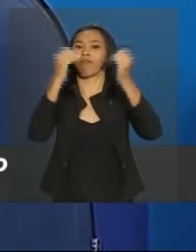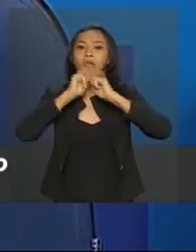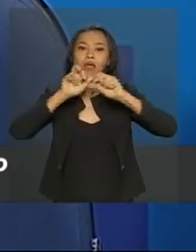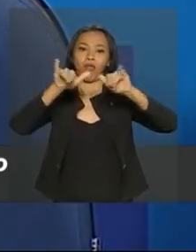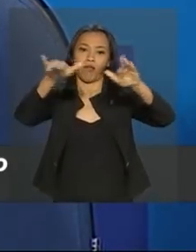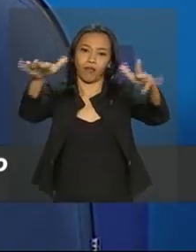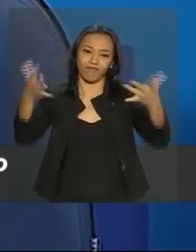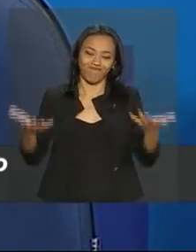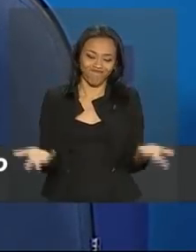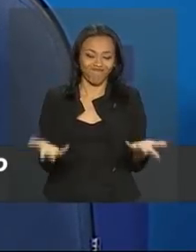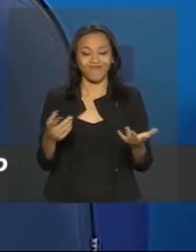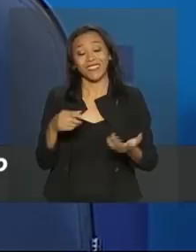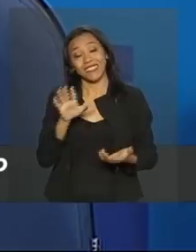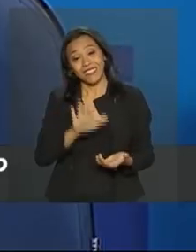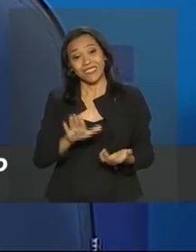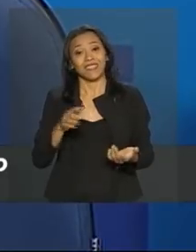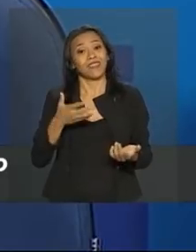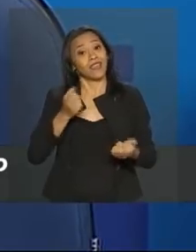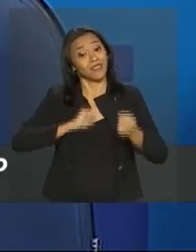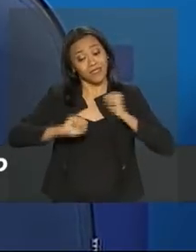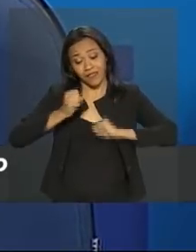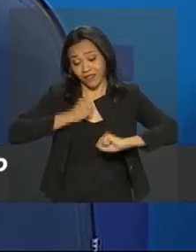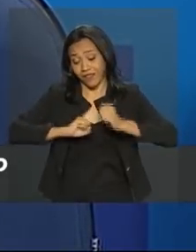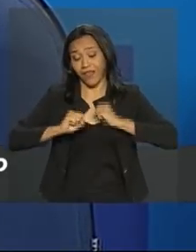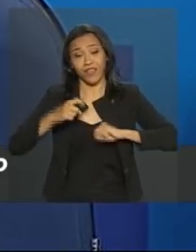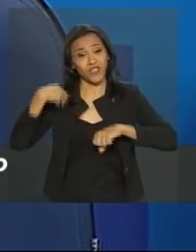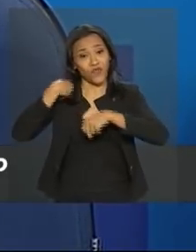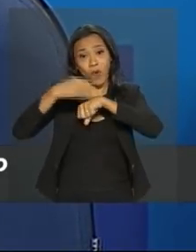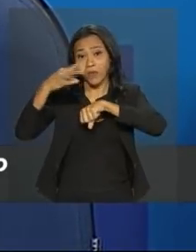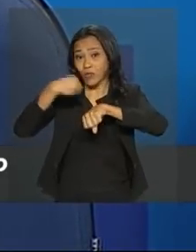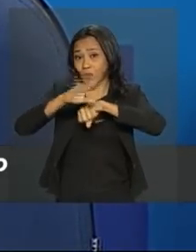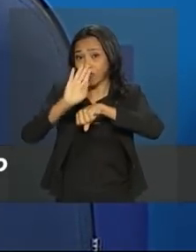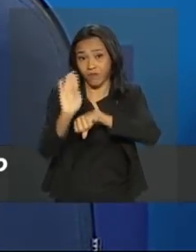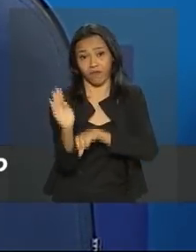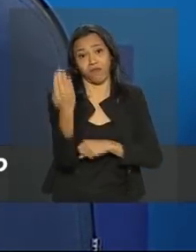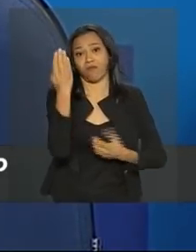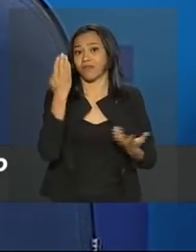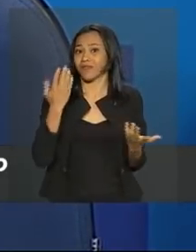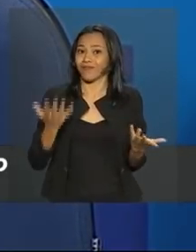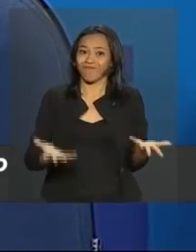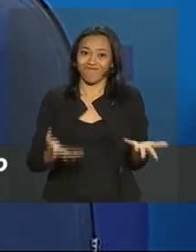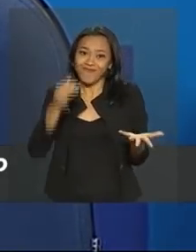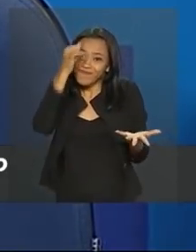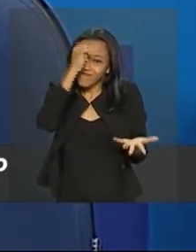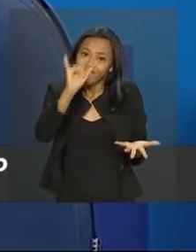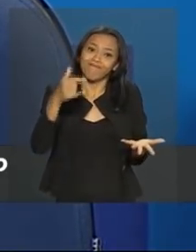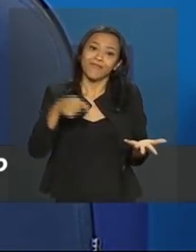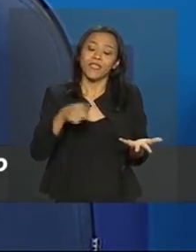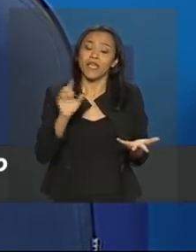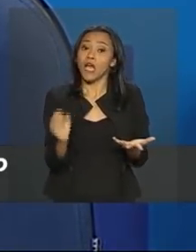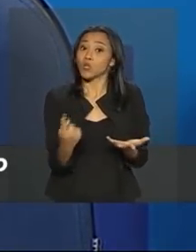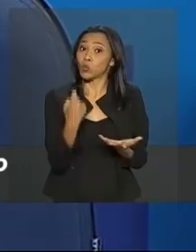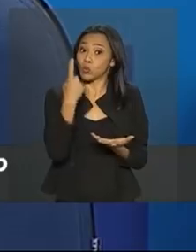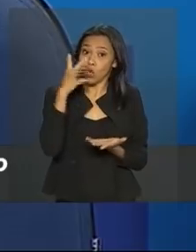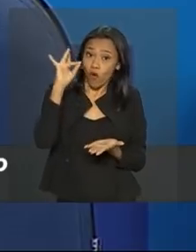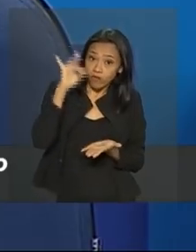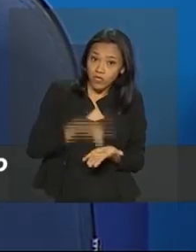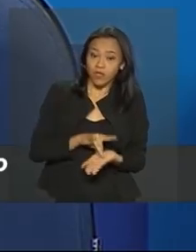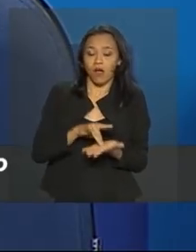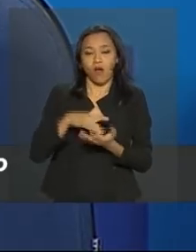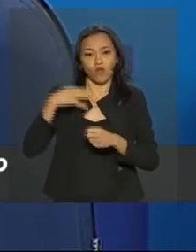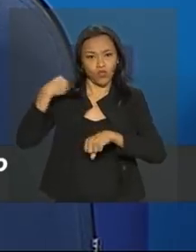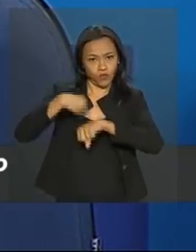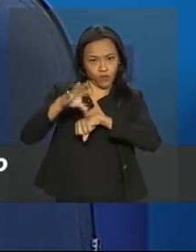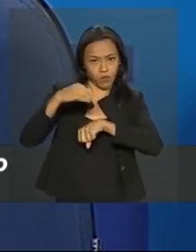muita ansiedade para os nossos jovens essas informações falsas reafirmar que as únicas fontes oficiais de notícias